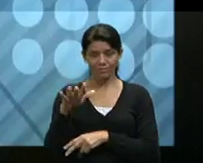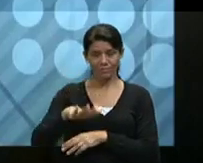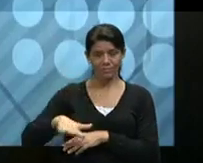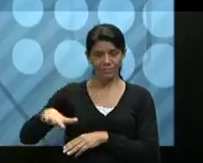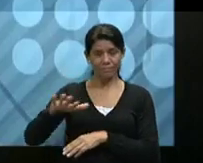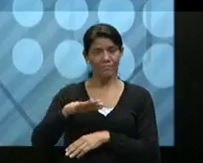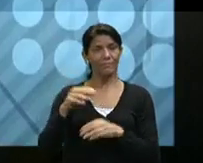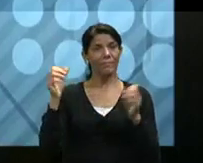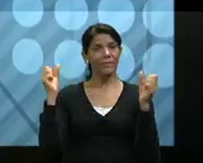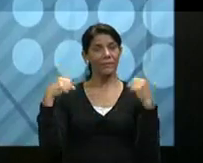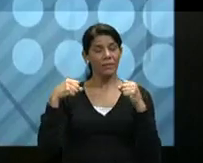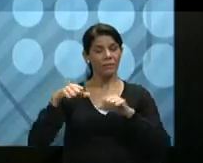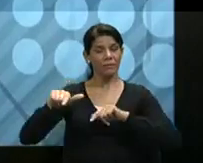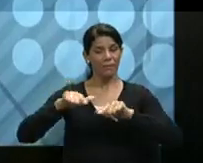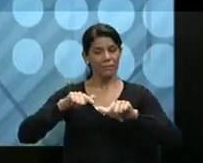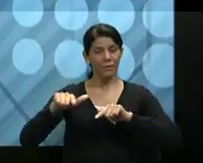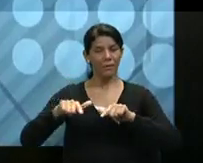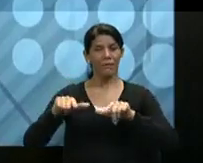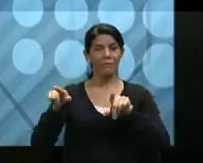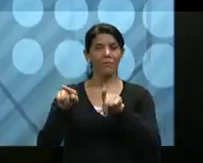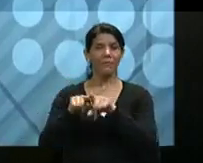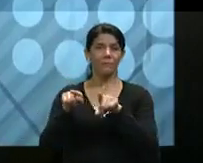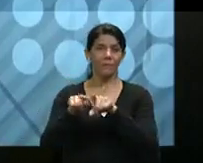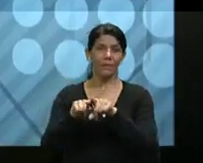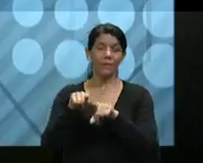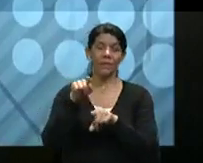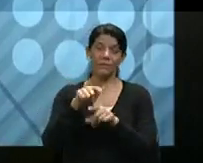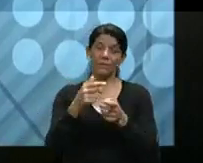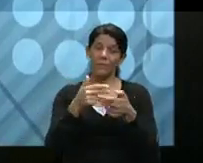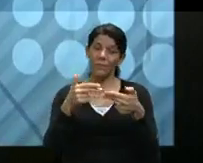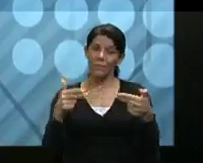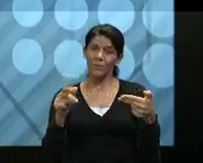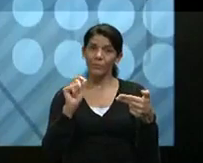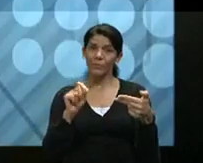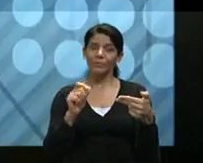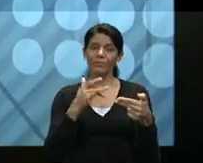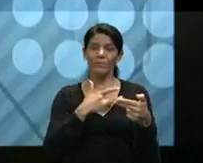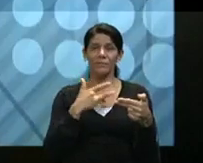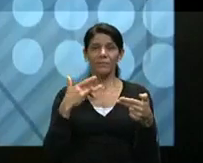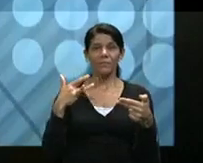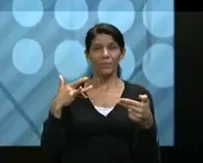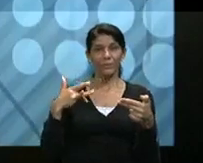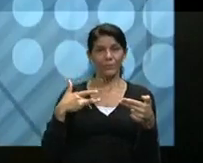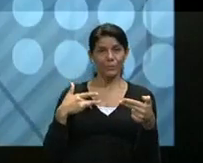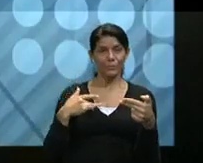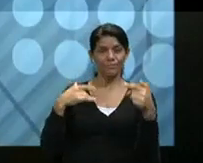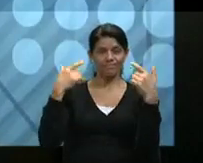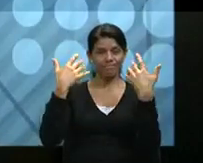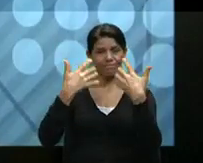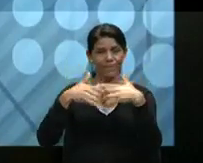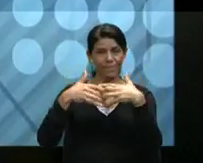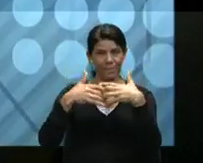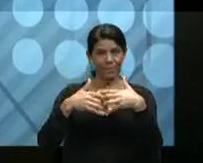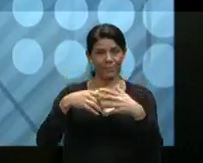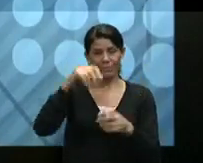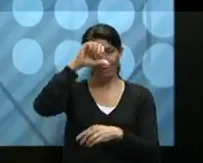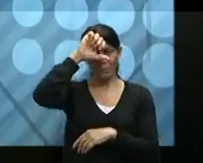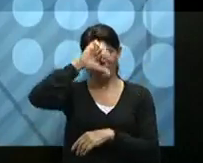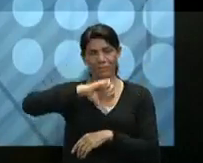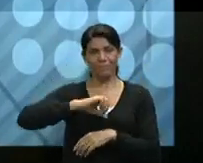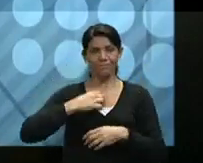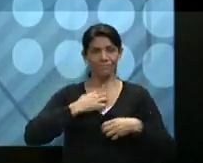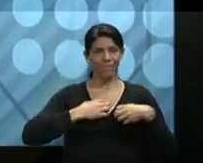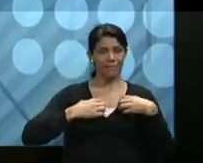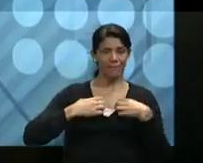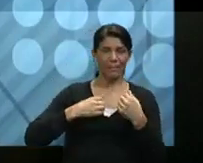da educação física, trabalhar também nesses itens de saúde mental, como a depressão,